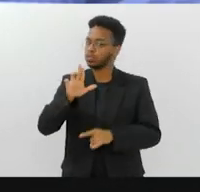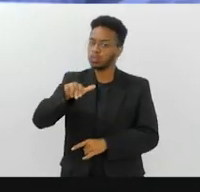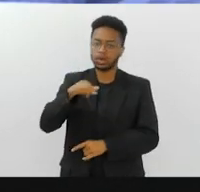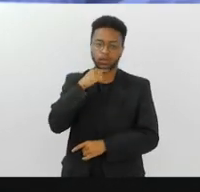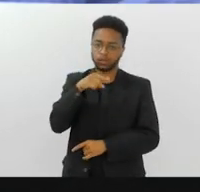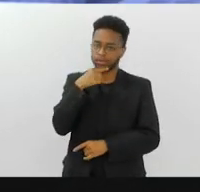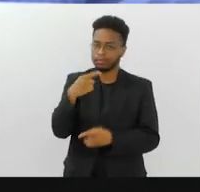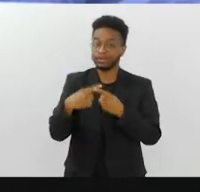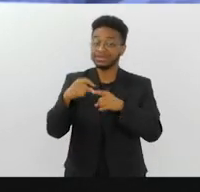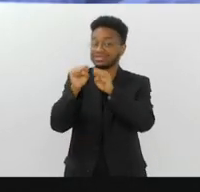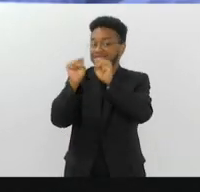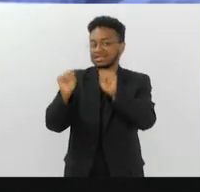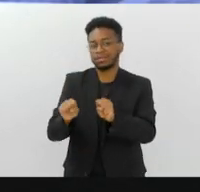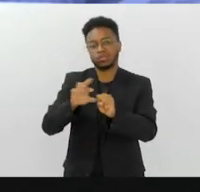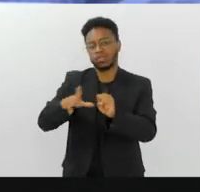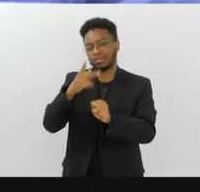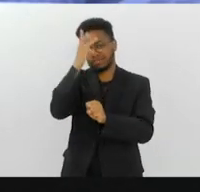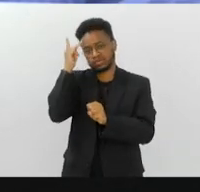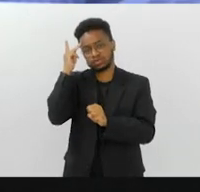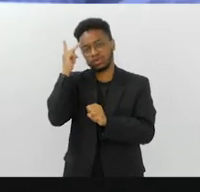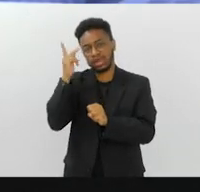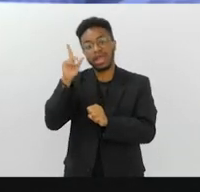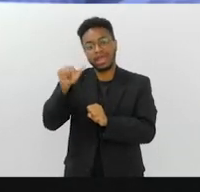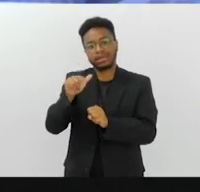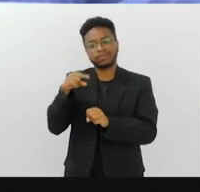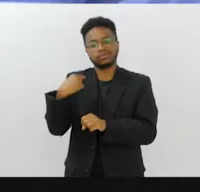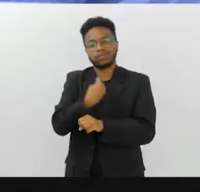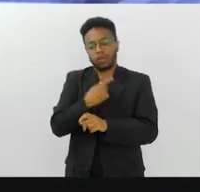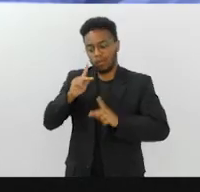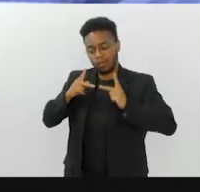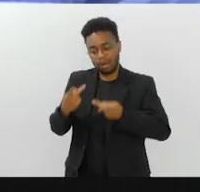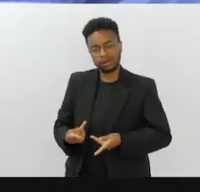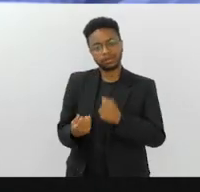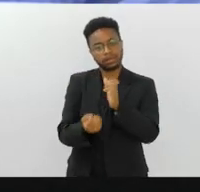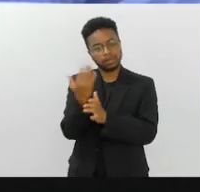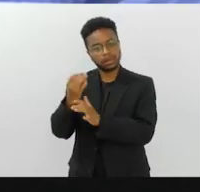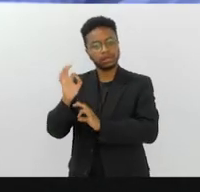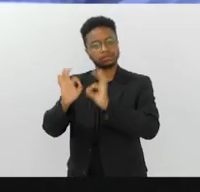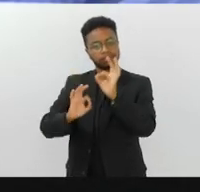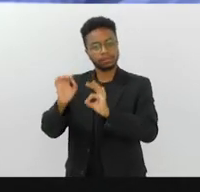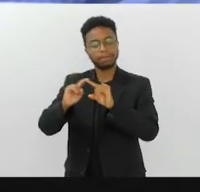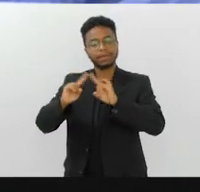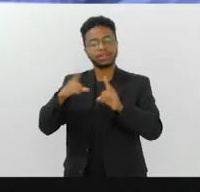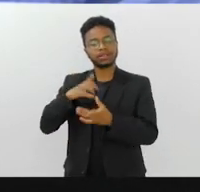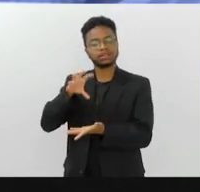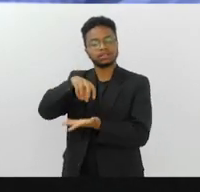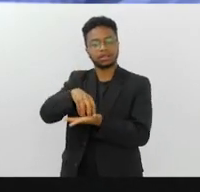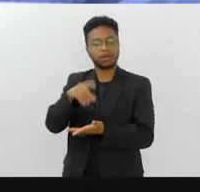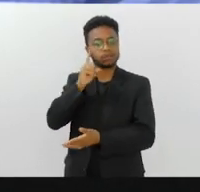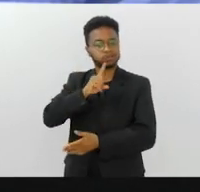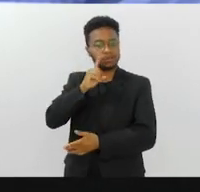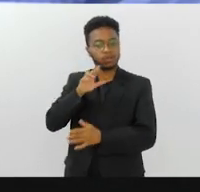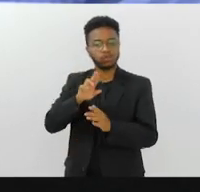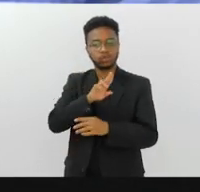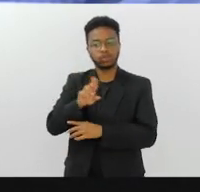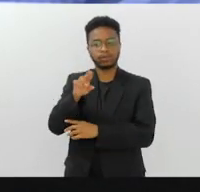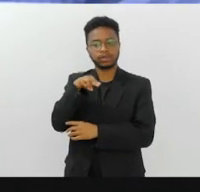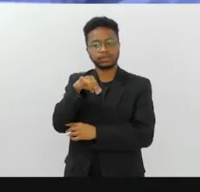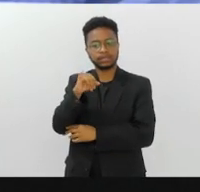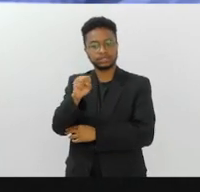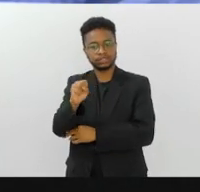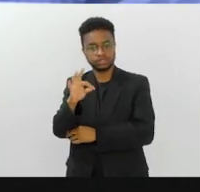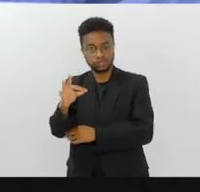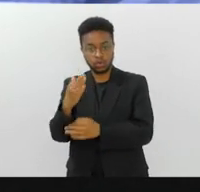ele é um sistema é um sistema feito por humanos mas existe um um departamento americano que chama nist desde